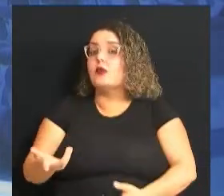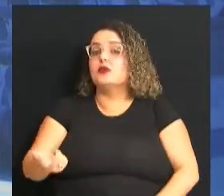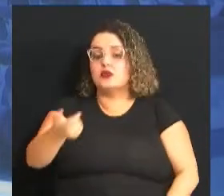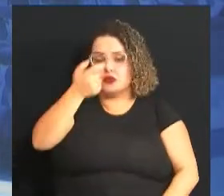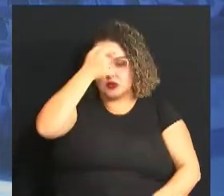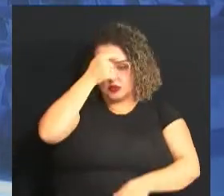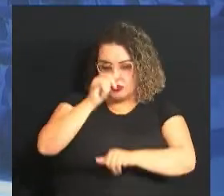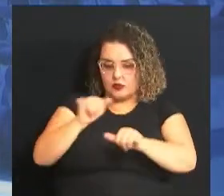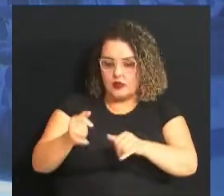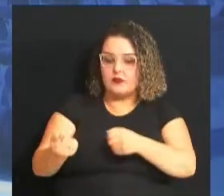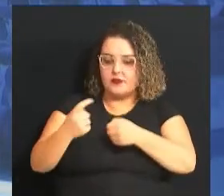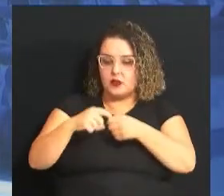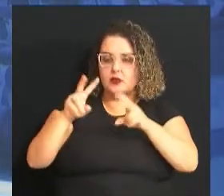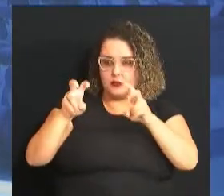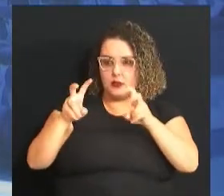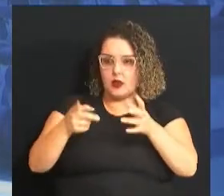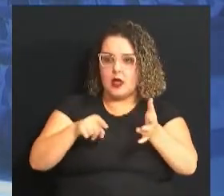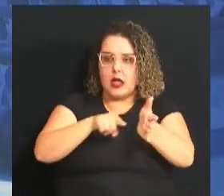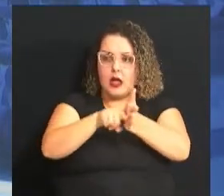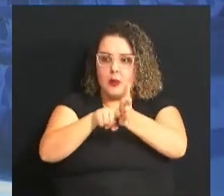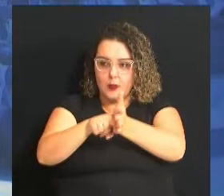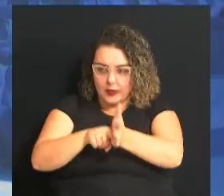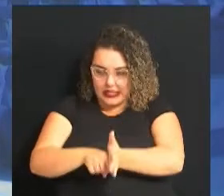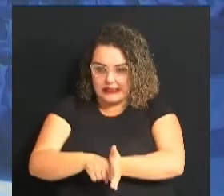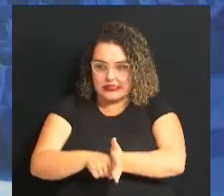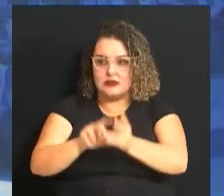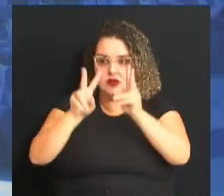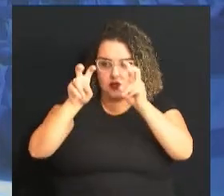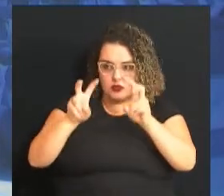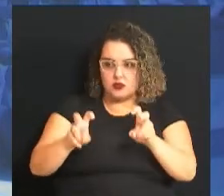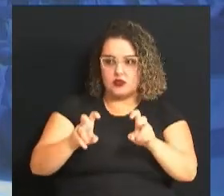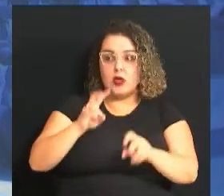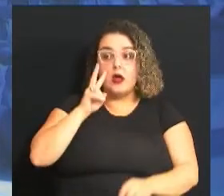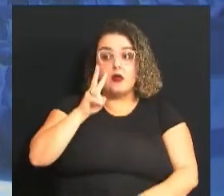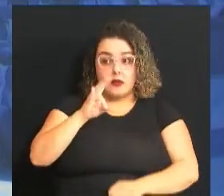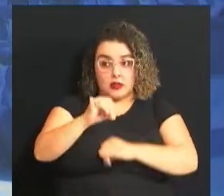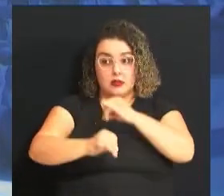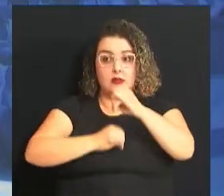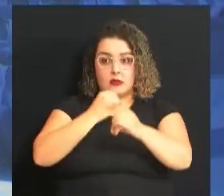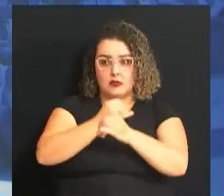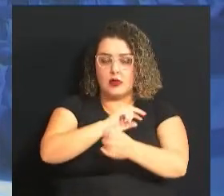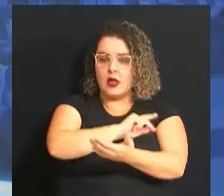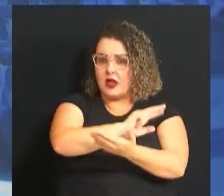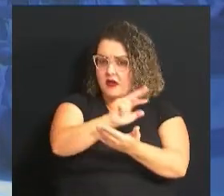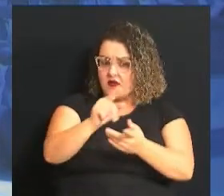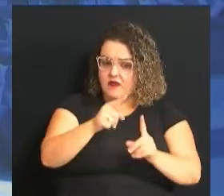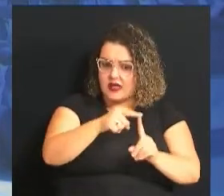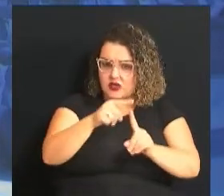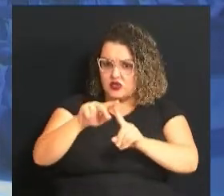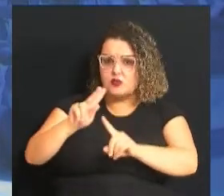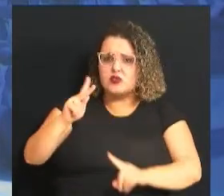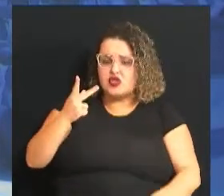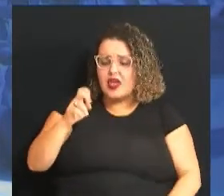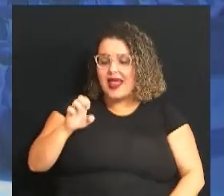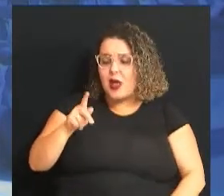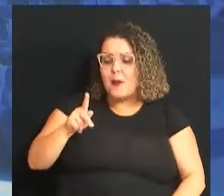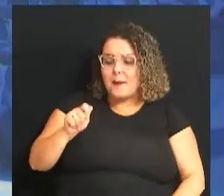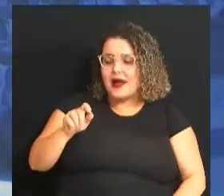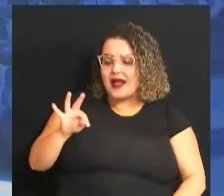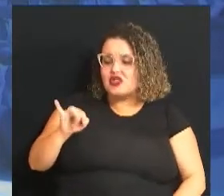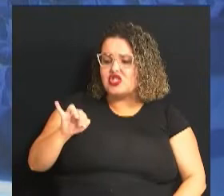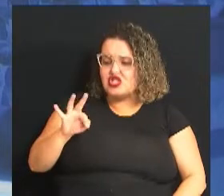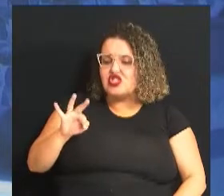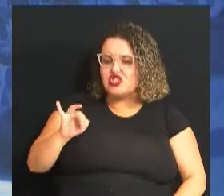tema, mas pesquisando sobre o assunto, eu vi na internet que tem vários tipos de hepatite. De uma maneira